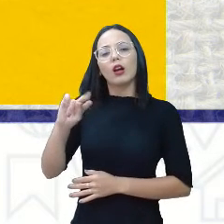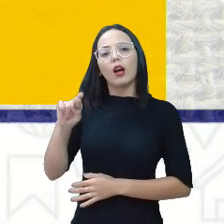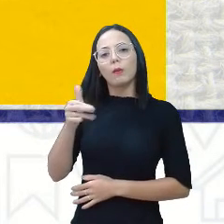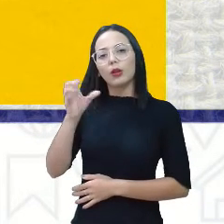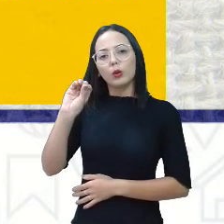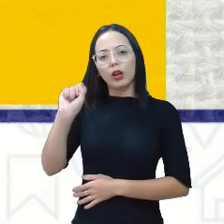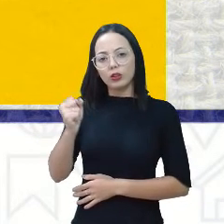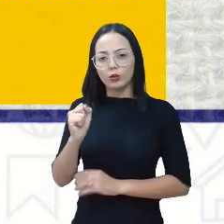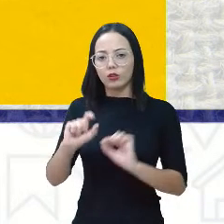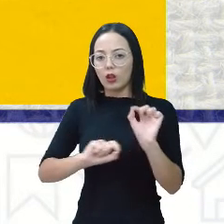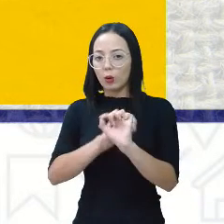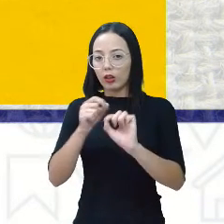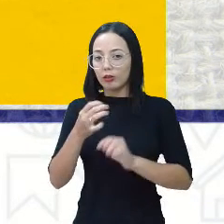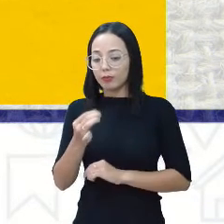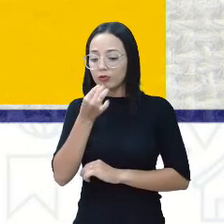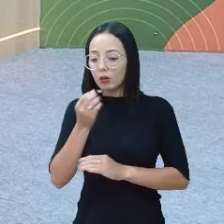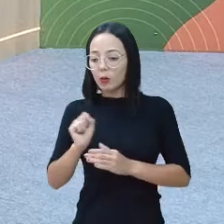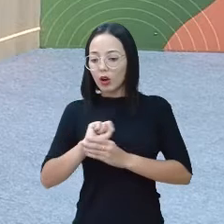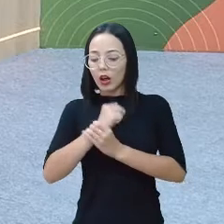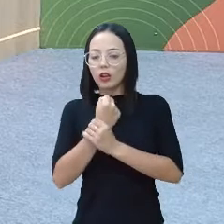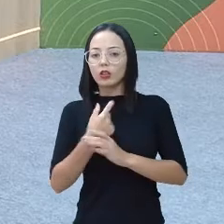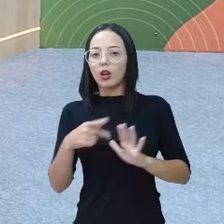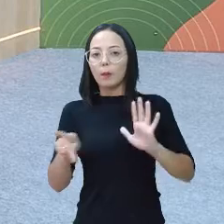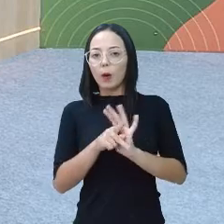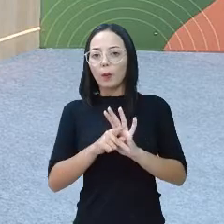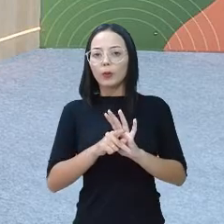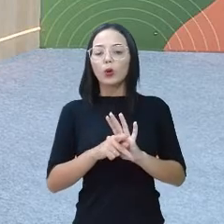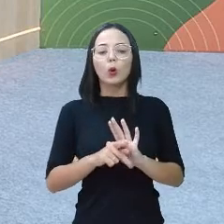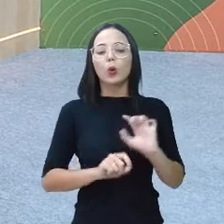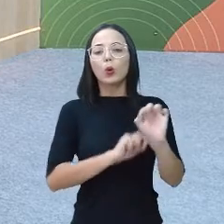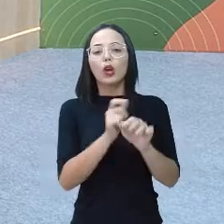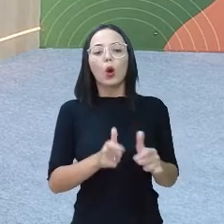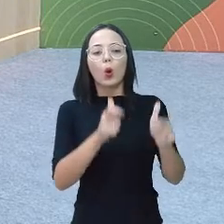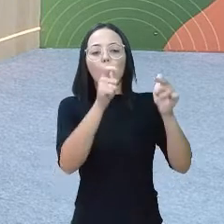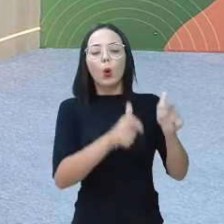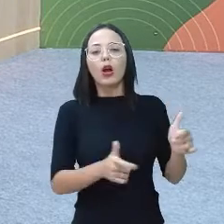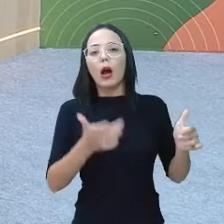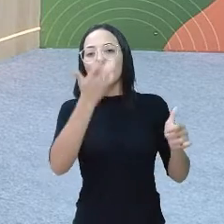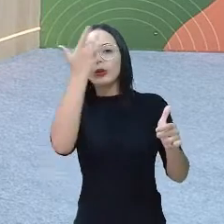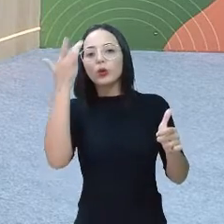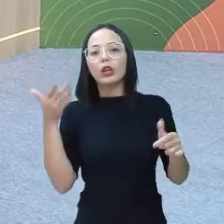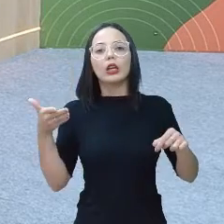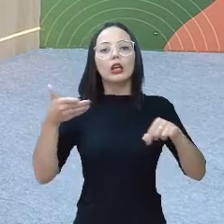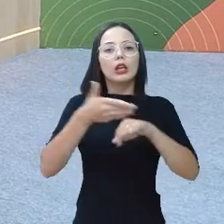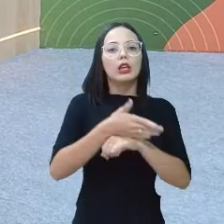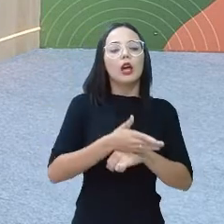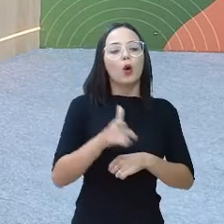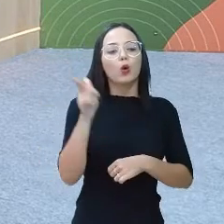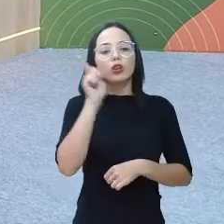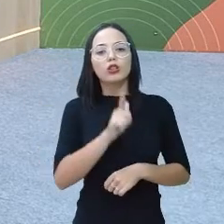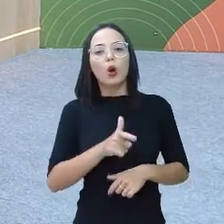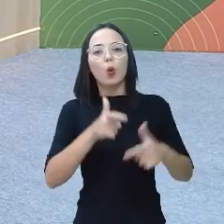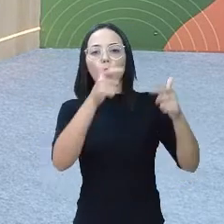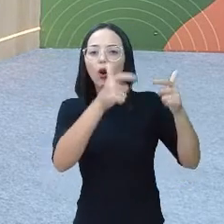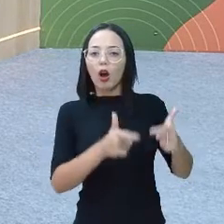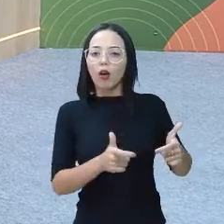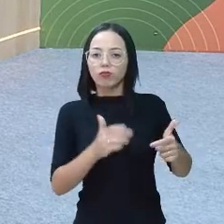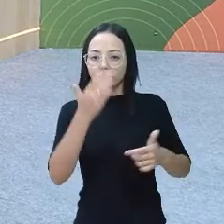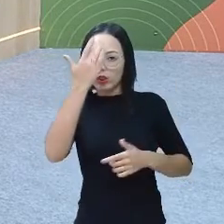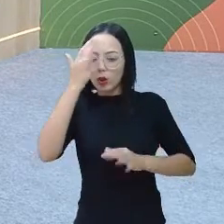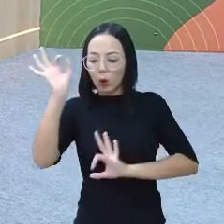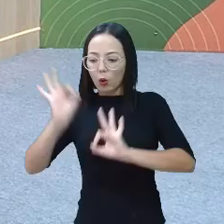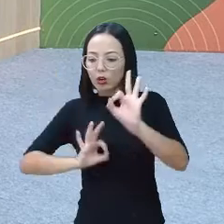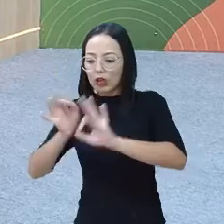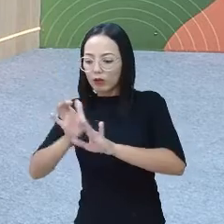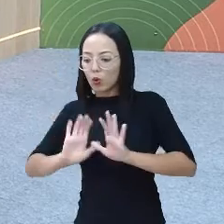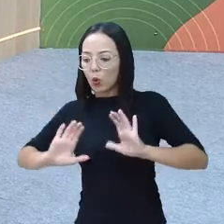Você garantia a posse da terra para quem se aventurasse a conquistar um território. Então, o cara organizava um